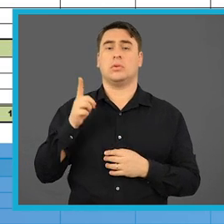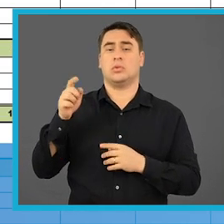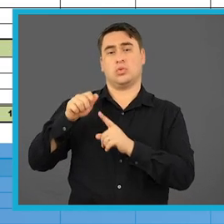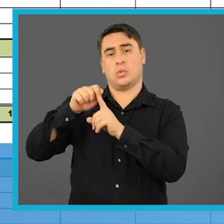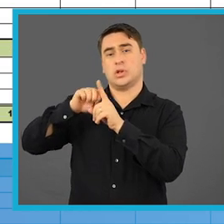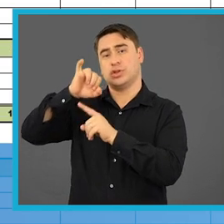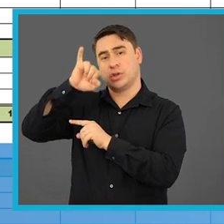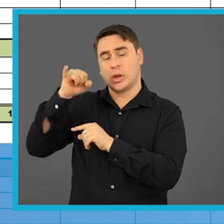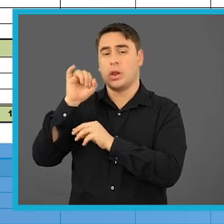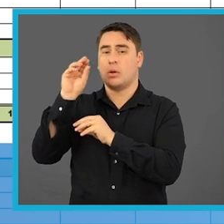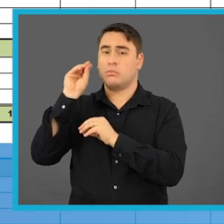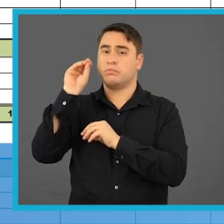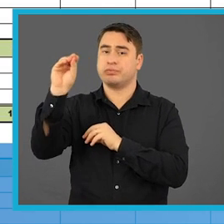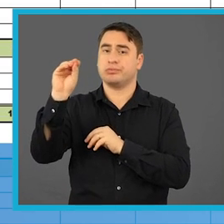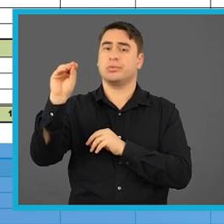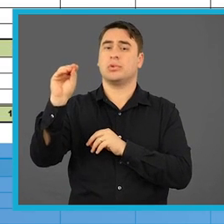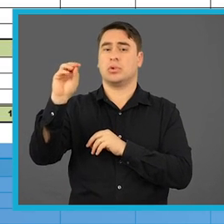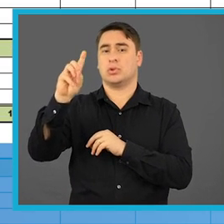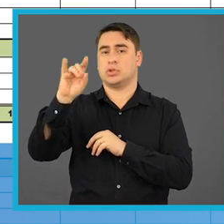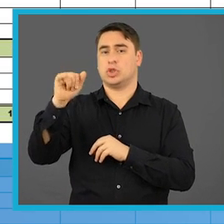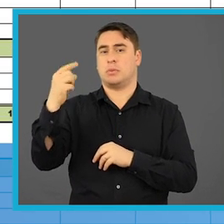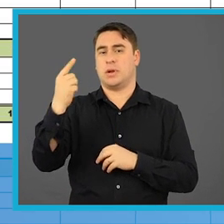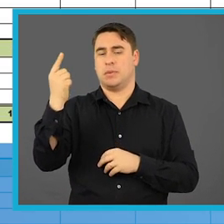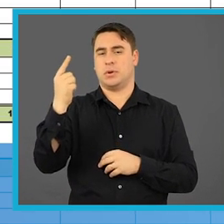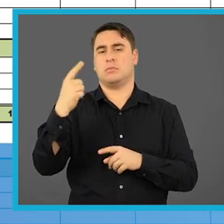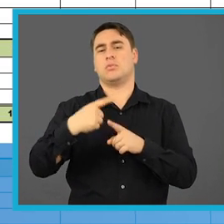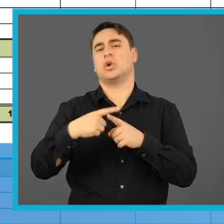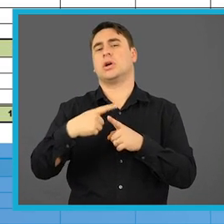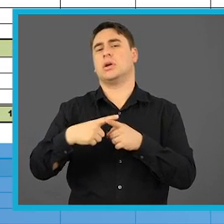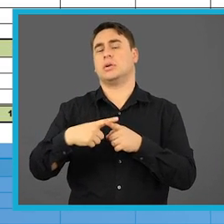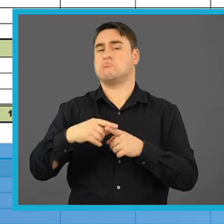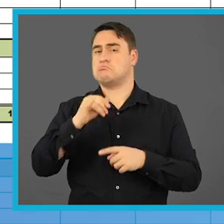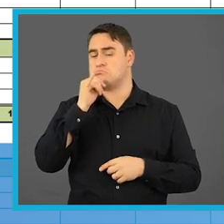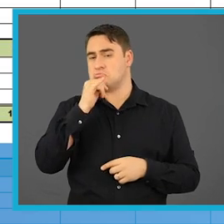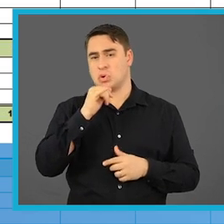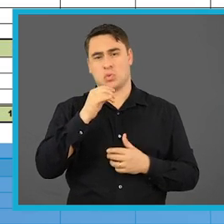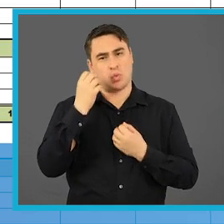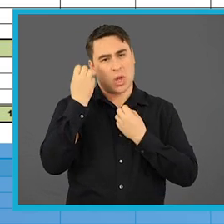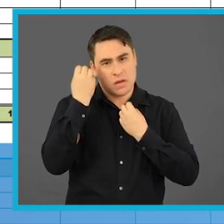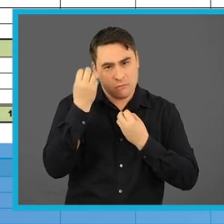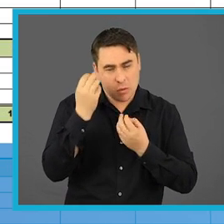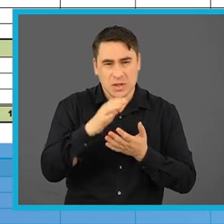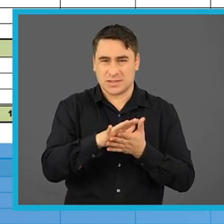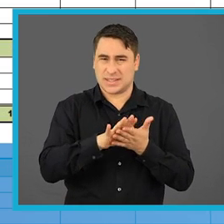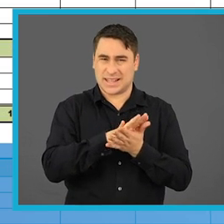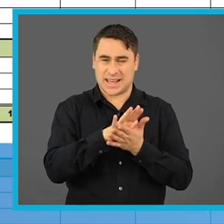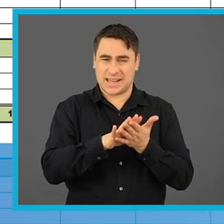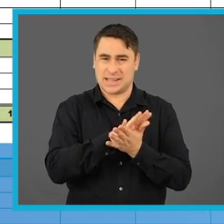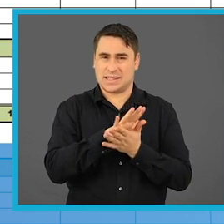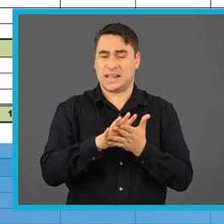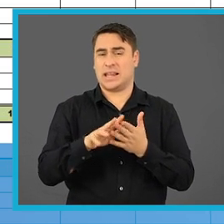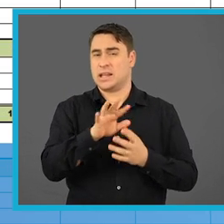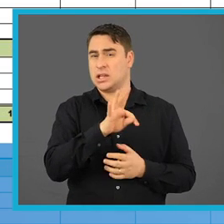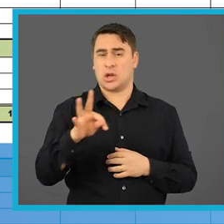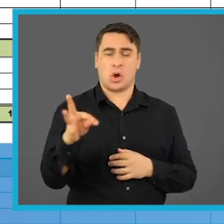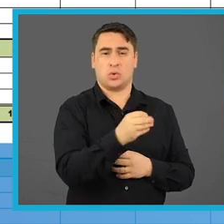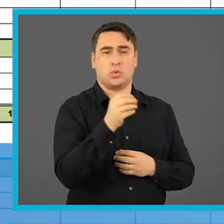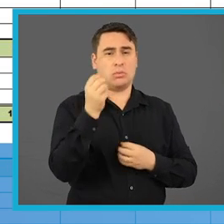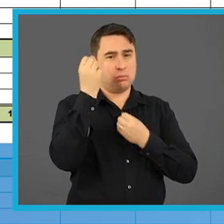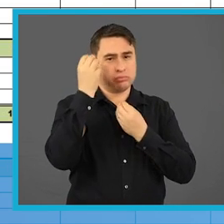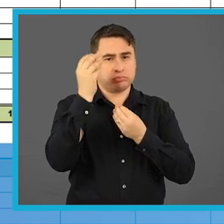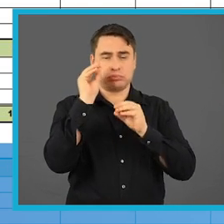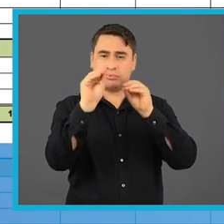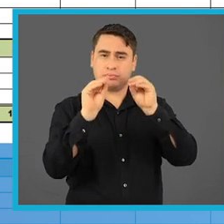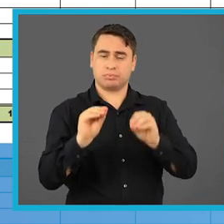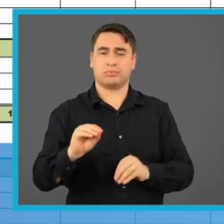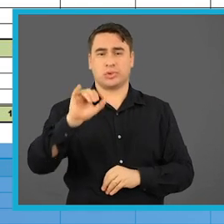vai colocar o saldo inicial no dia 1º. Por quê? Como não vai ter nenhuma informação aqui, o que você lançar em